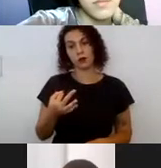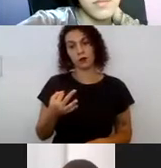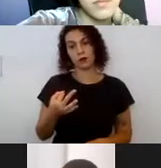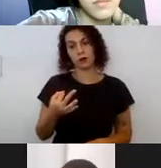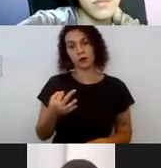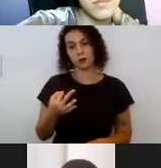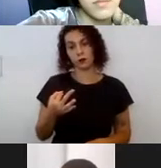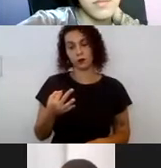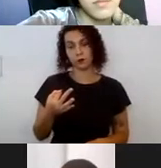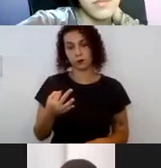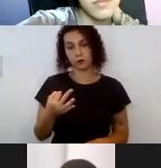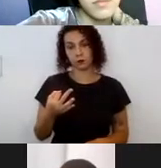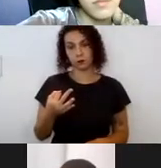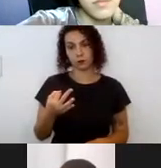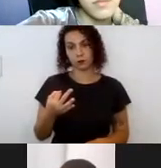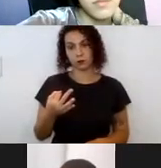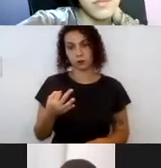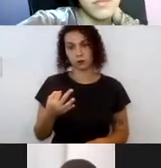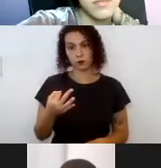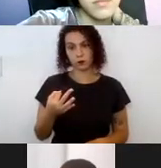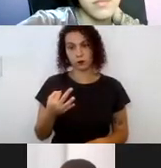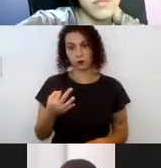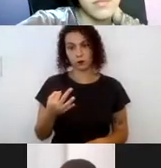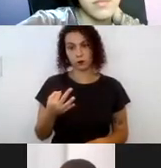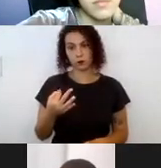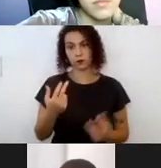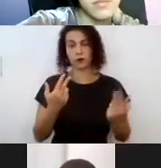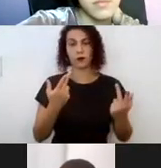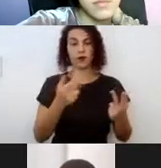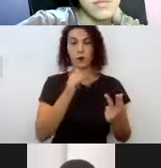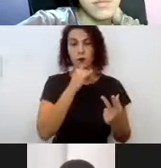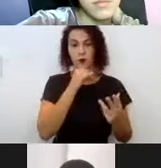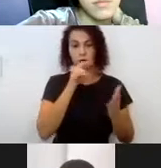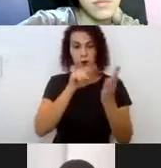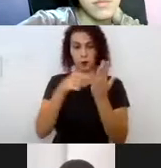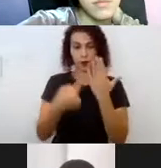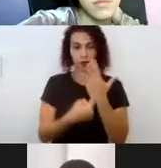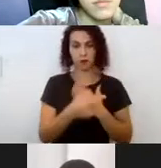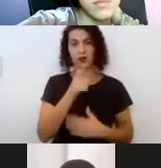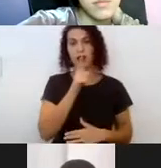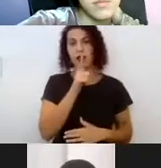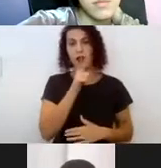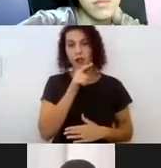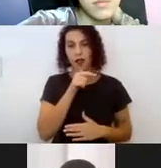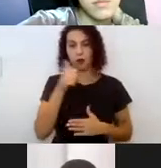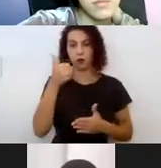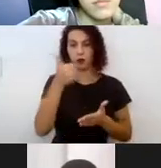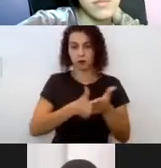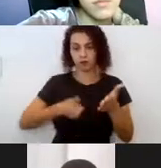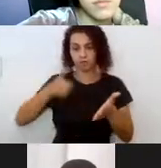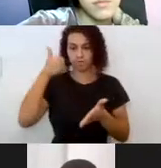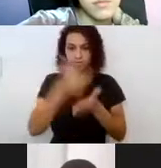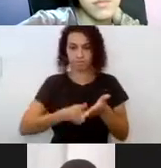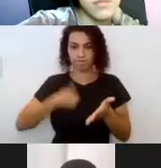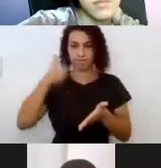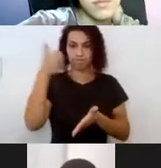sentido a água mole pedra dura tanto bate até que fura eu vou ler a música para